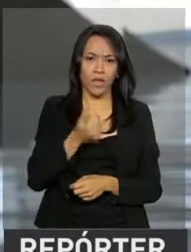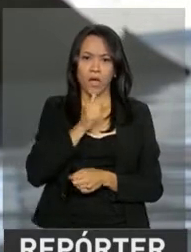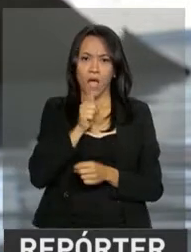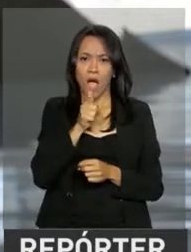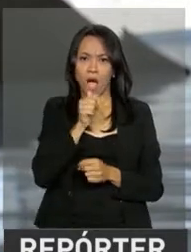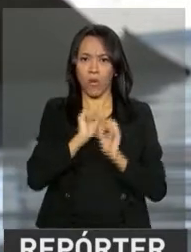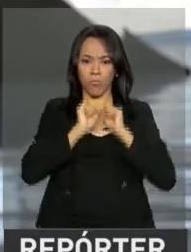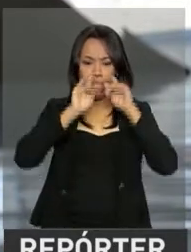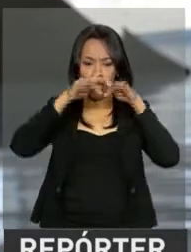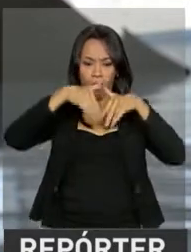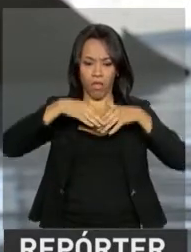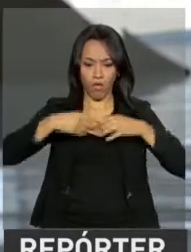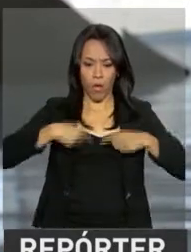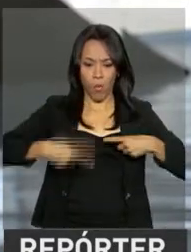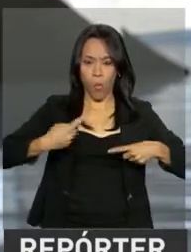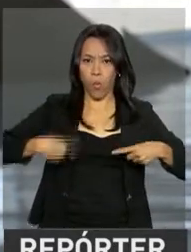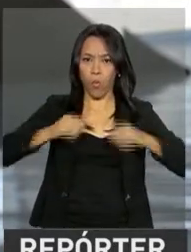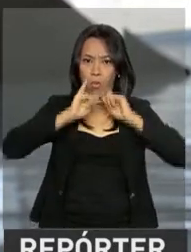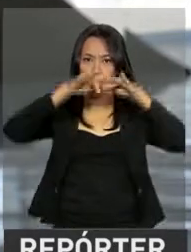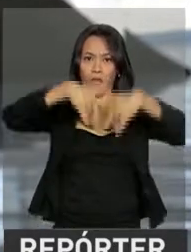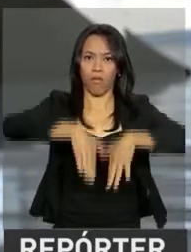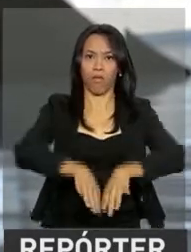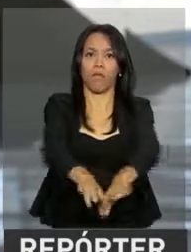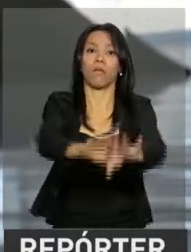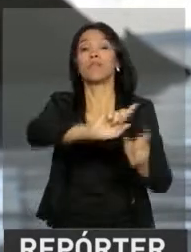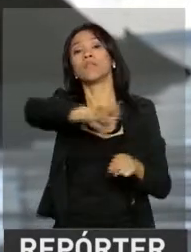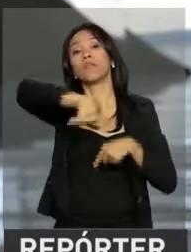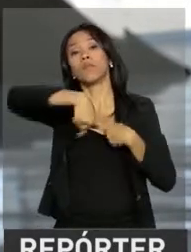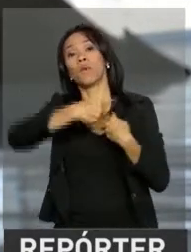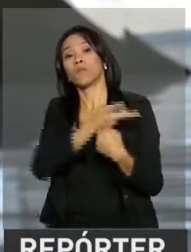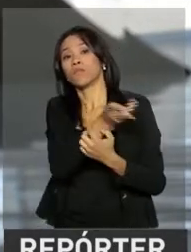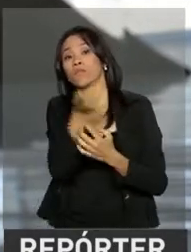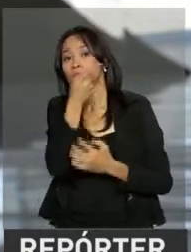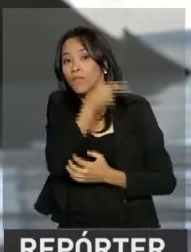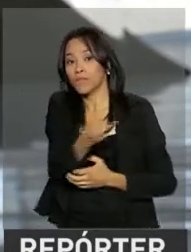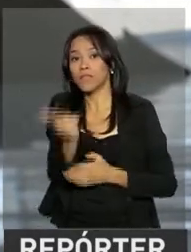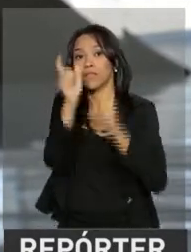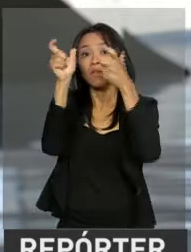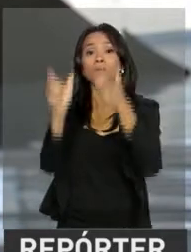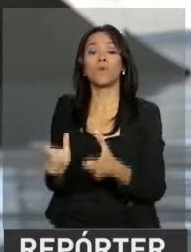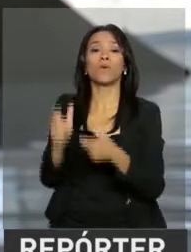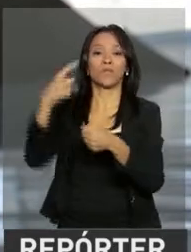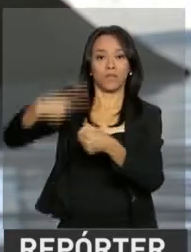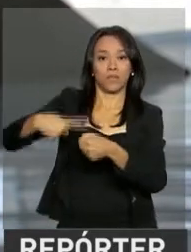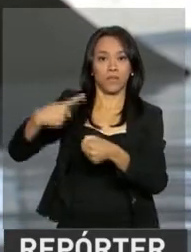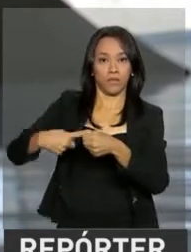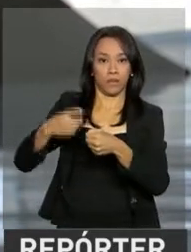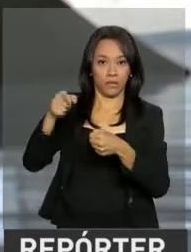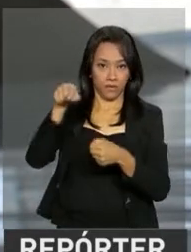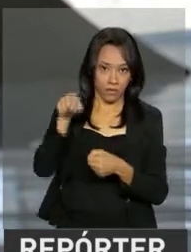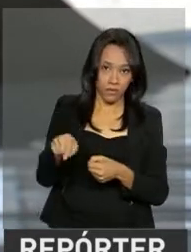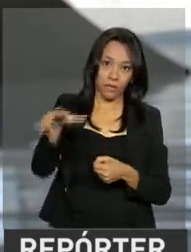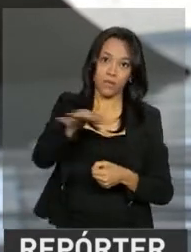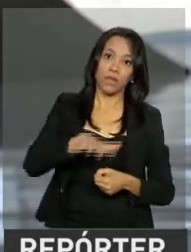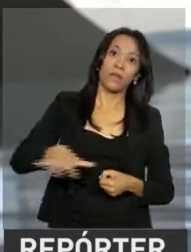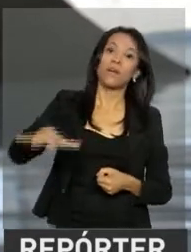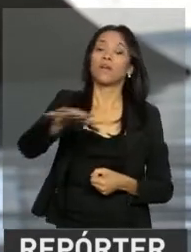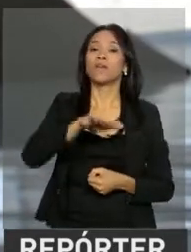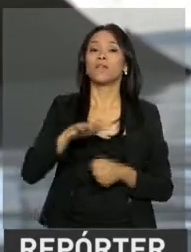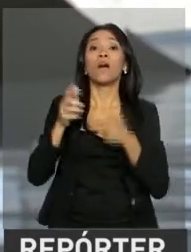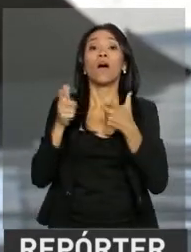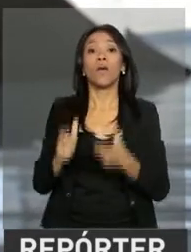depois michel temer segue para o município de floresta onde visita a estação de bombeamento do reservatório